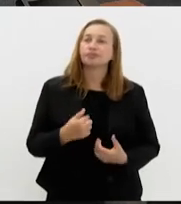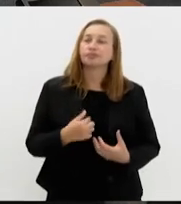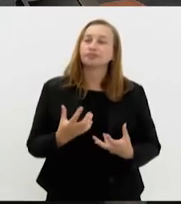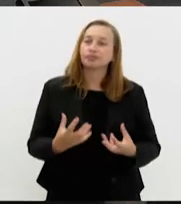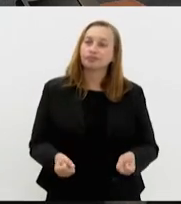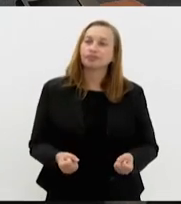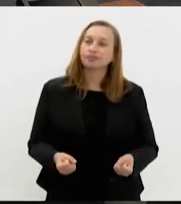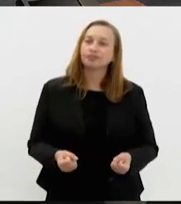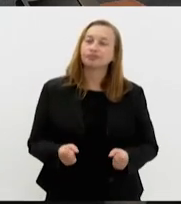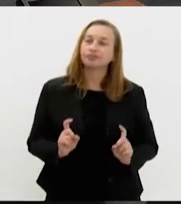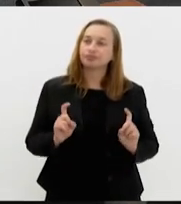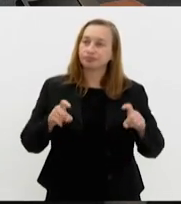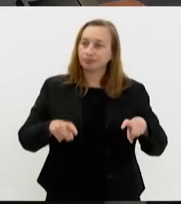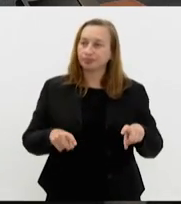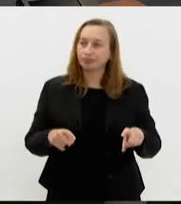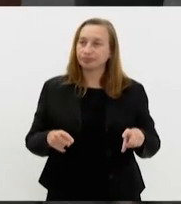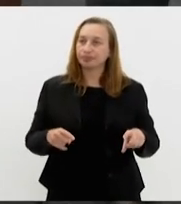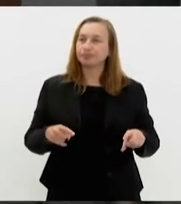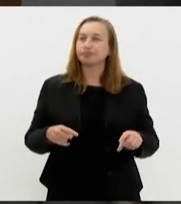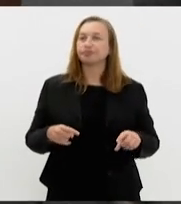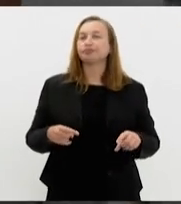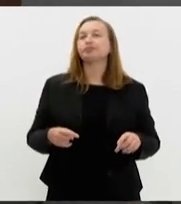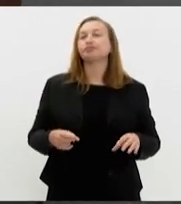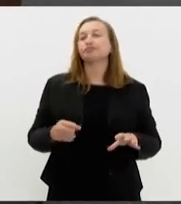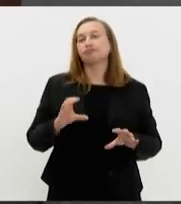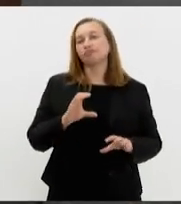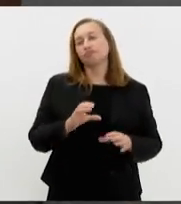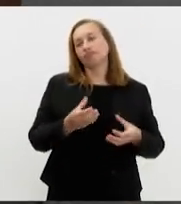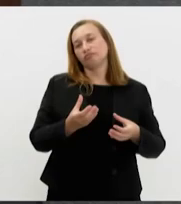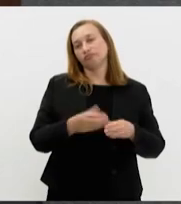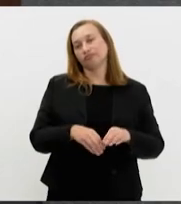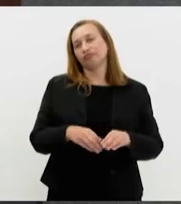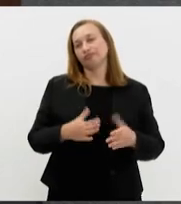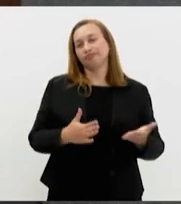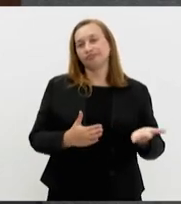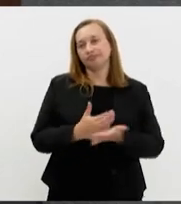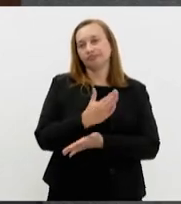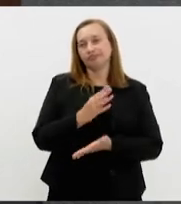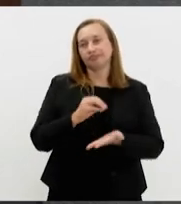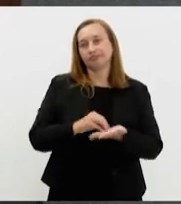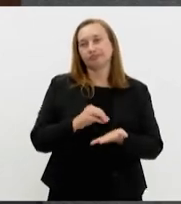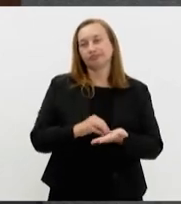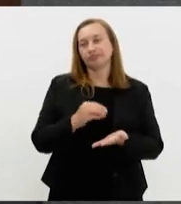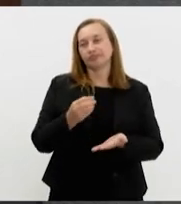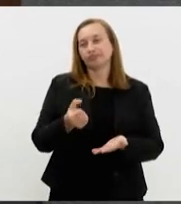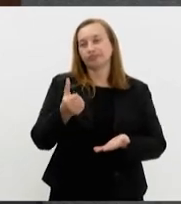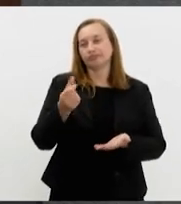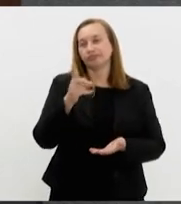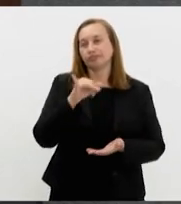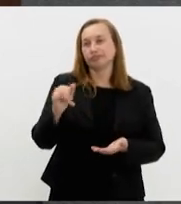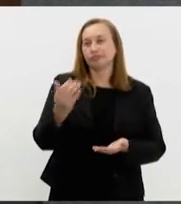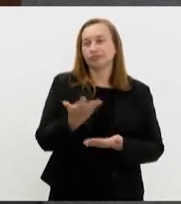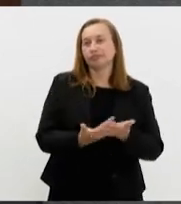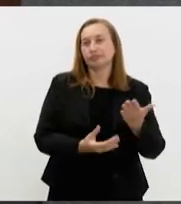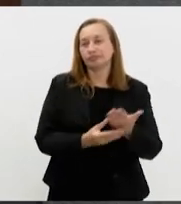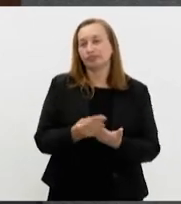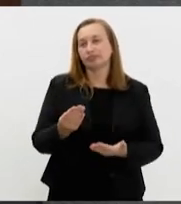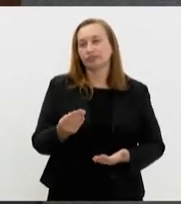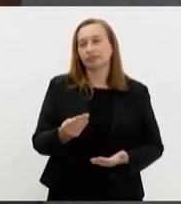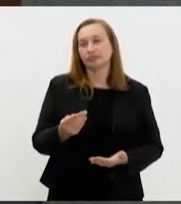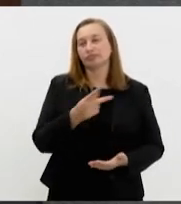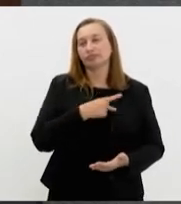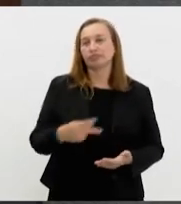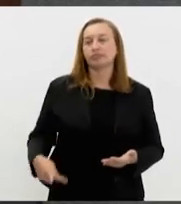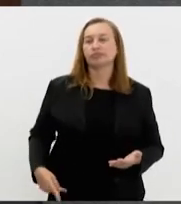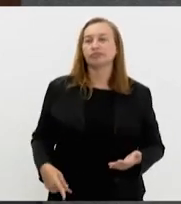Eu recebi no meu gabinete esses concursados. Passaram no concurso, falta poucos dias. Está na mão do presidente do TJ